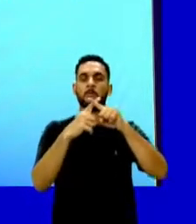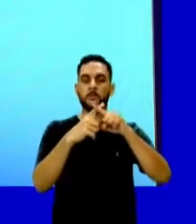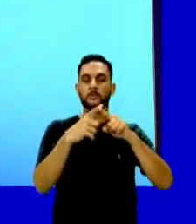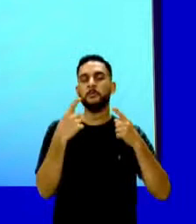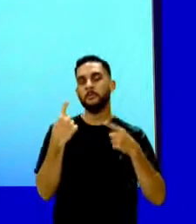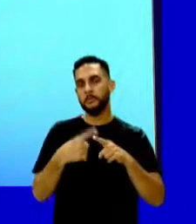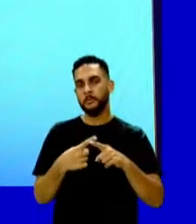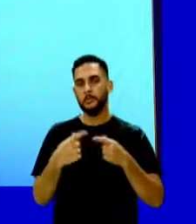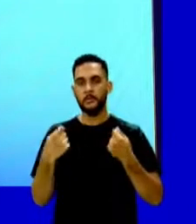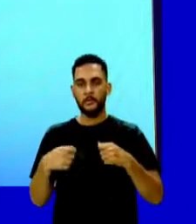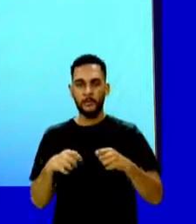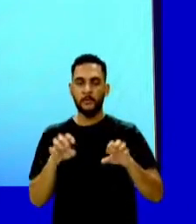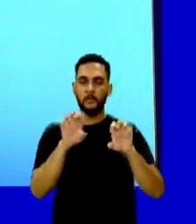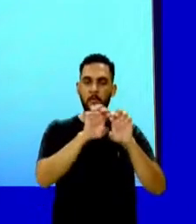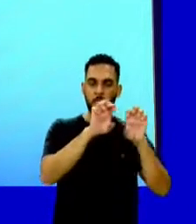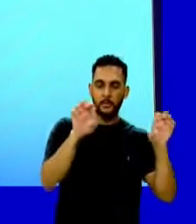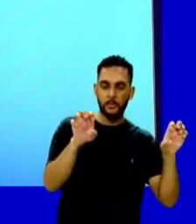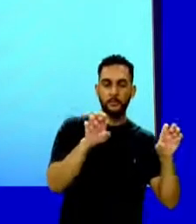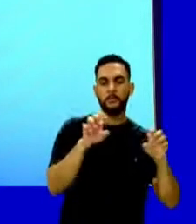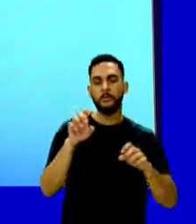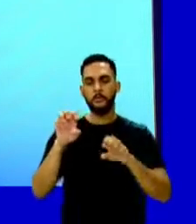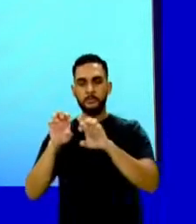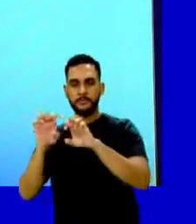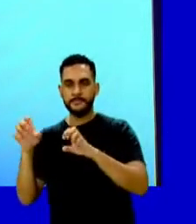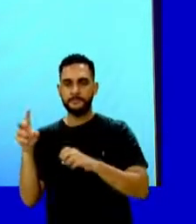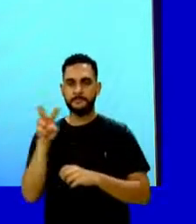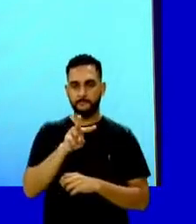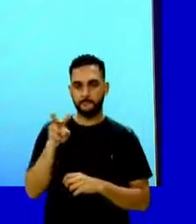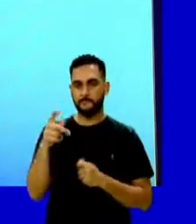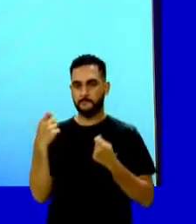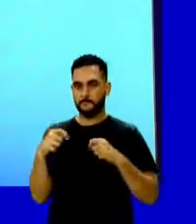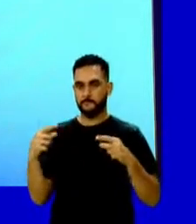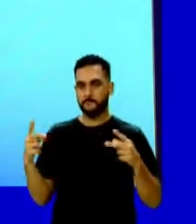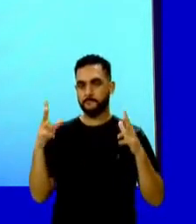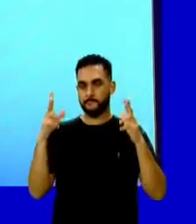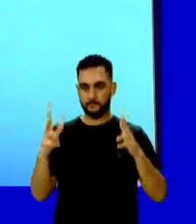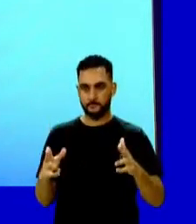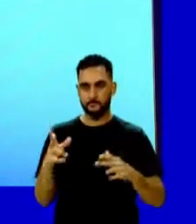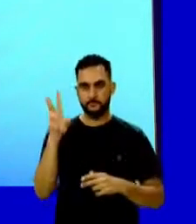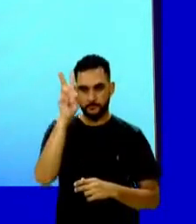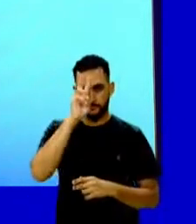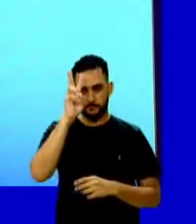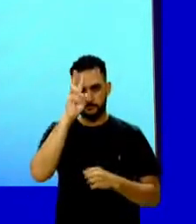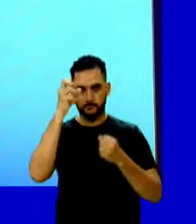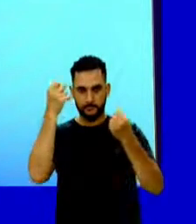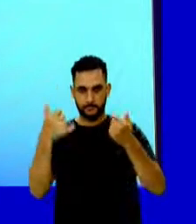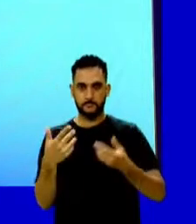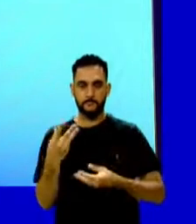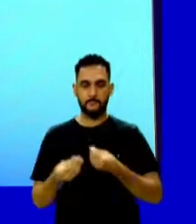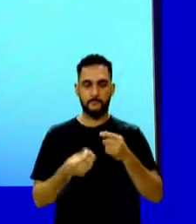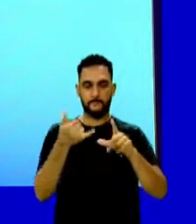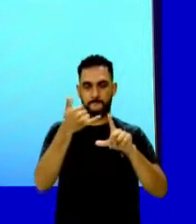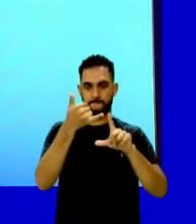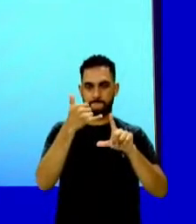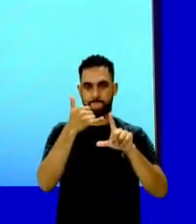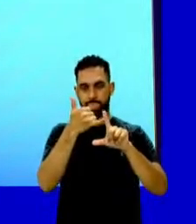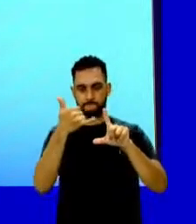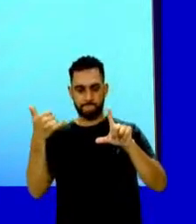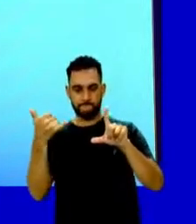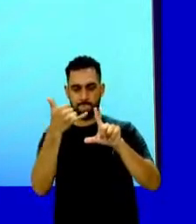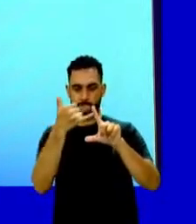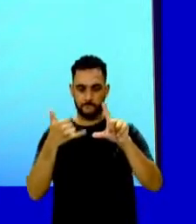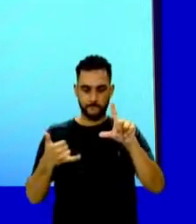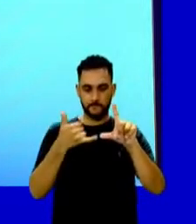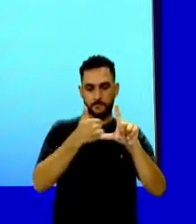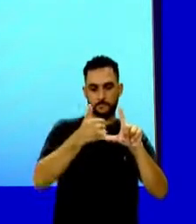ambas as equações lembra lá na aula passada que a gente falou sobre os pontos da reta Então se eu